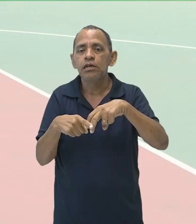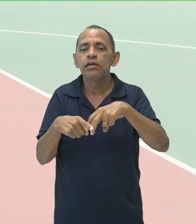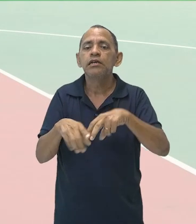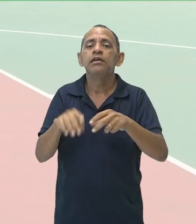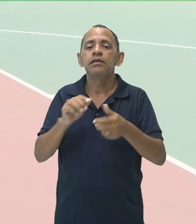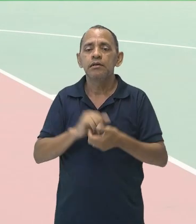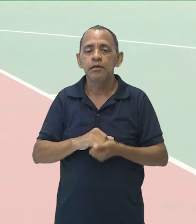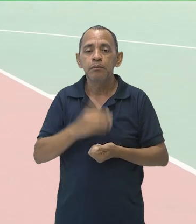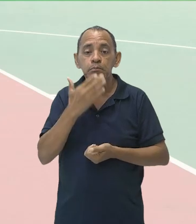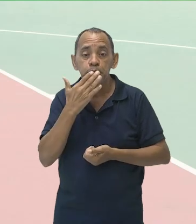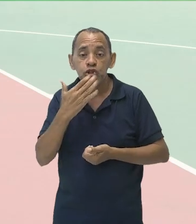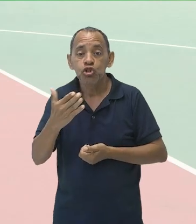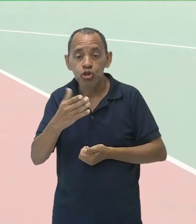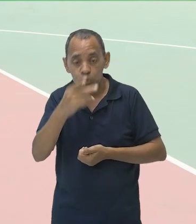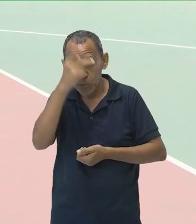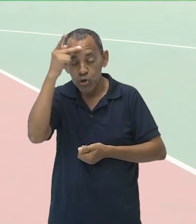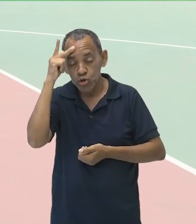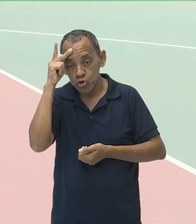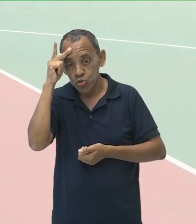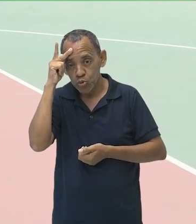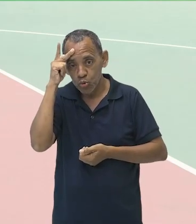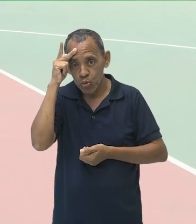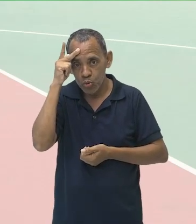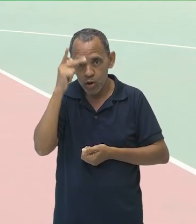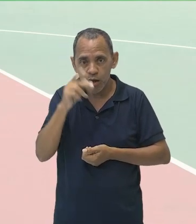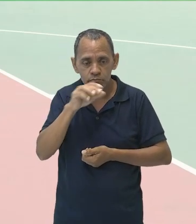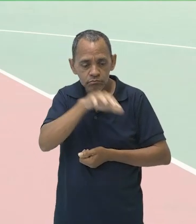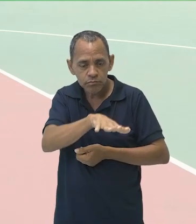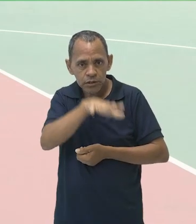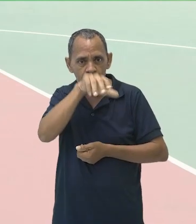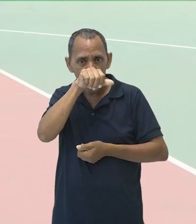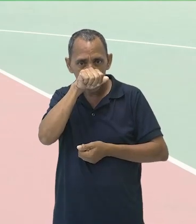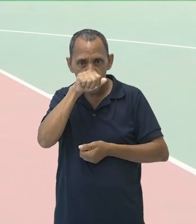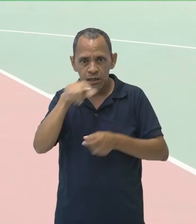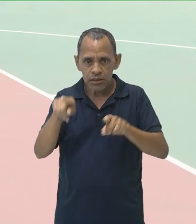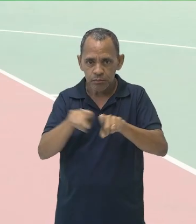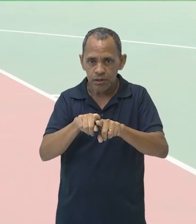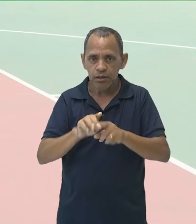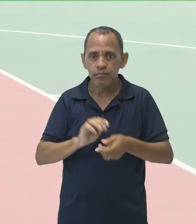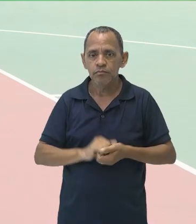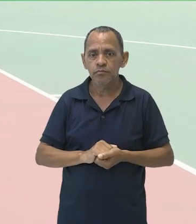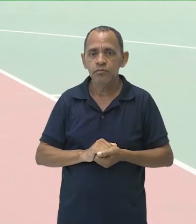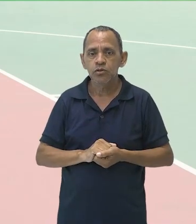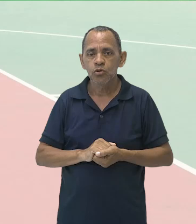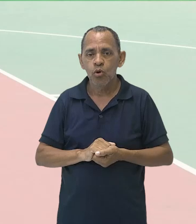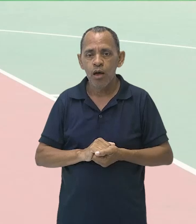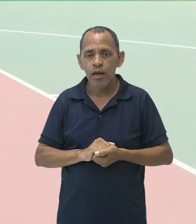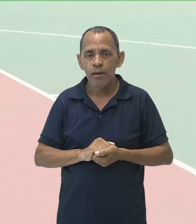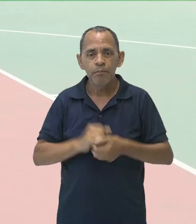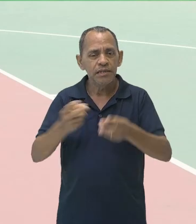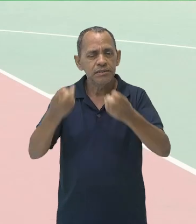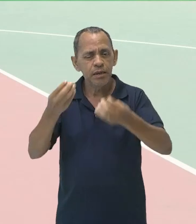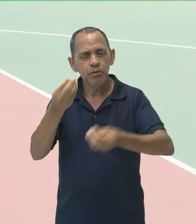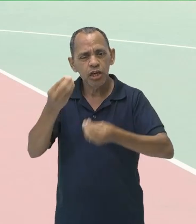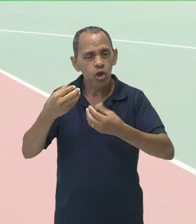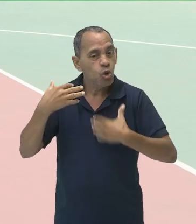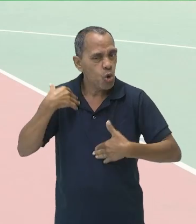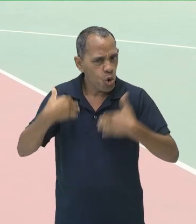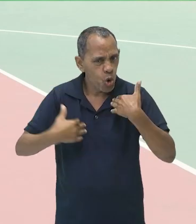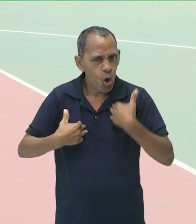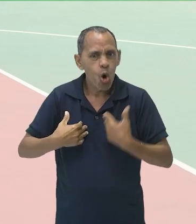Possivelmente, às vezes, a pessoa nem desmaia, ela só desfalece, né? Só tem aquele momento que o corpo vai ficando mole. Então, você já sabe aí